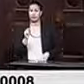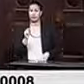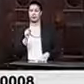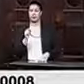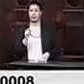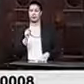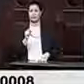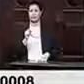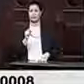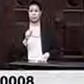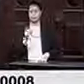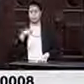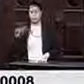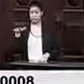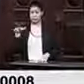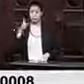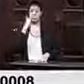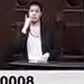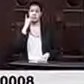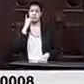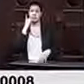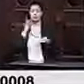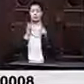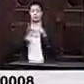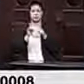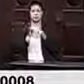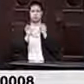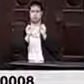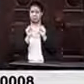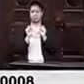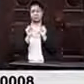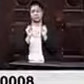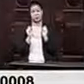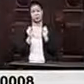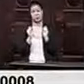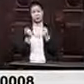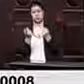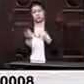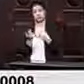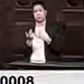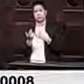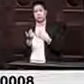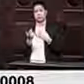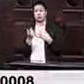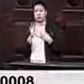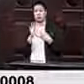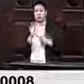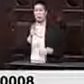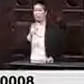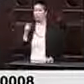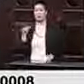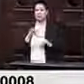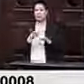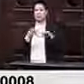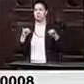aqui, que outros parlamentares podem ter feito o mesmo. Também não houve a